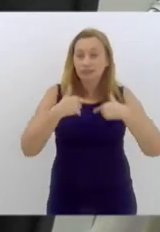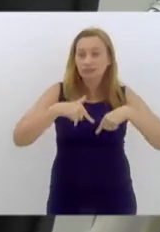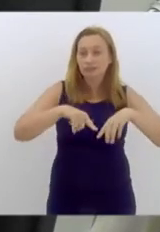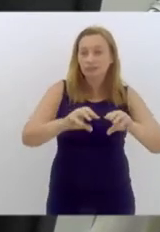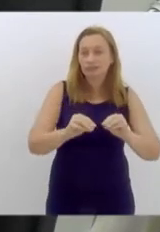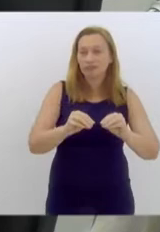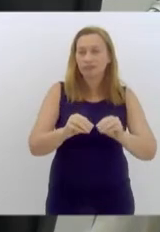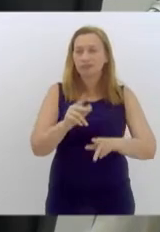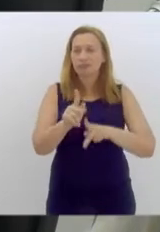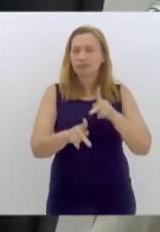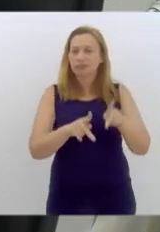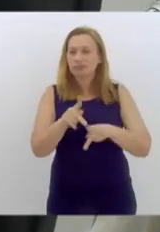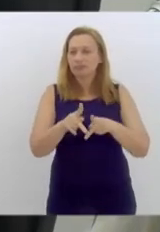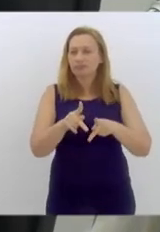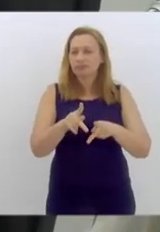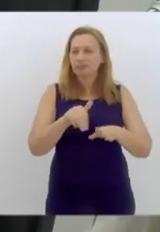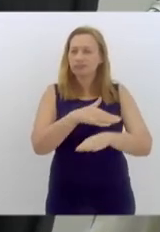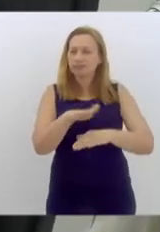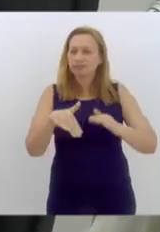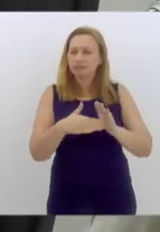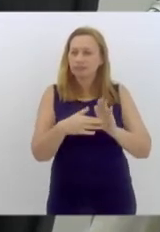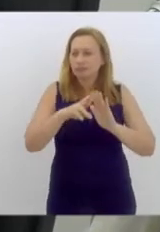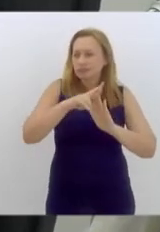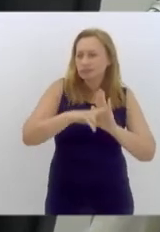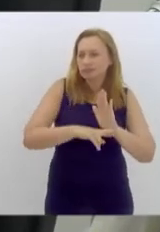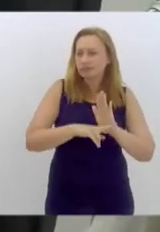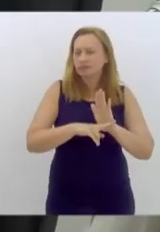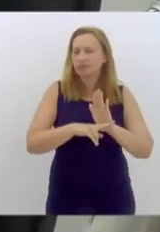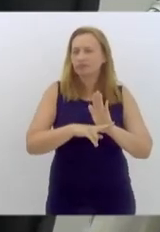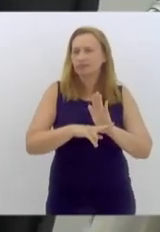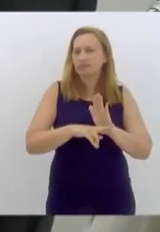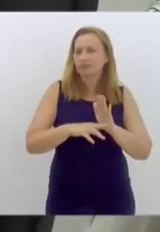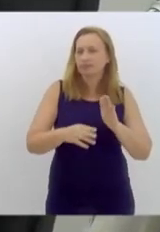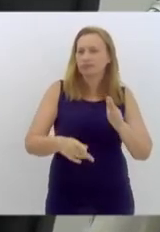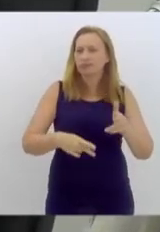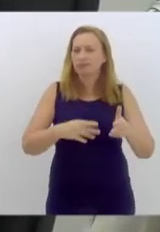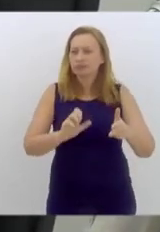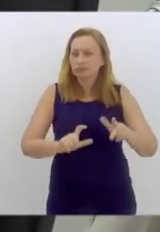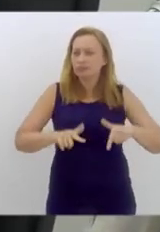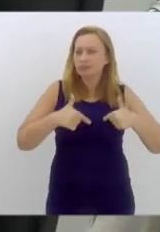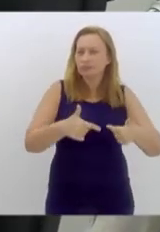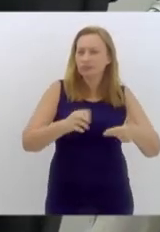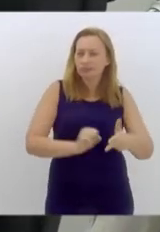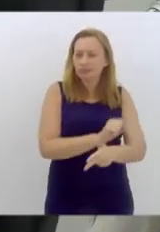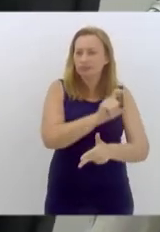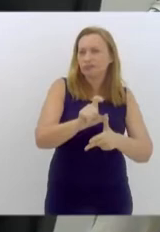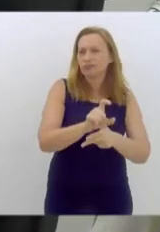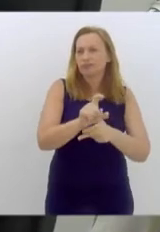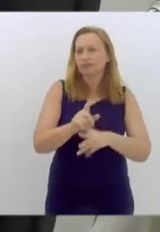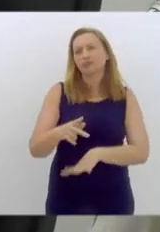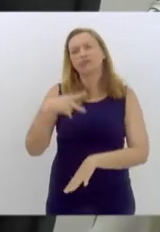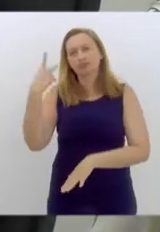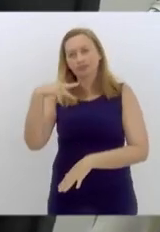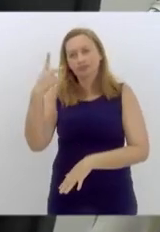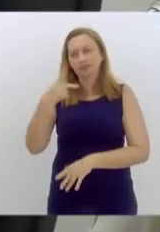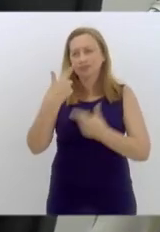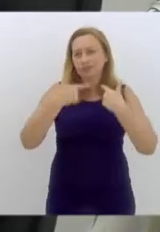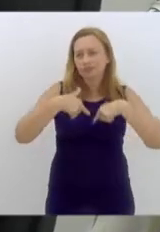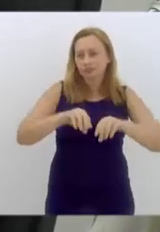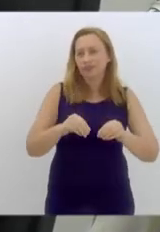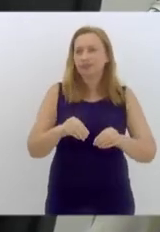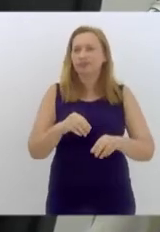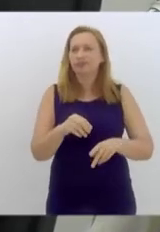popular, ficaria todos os critérios sendo estabelecidos pelo Executivo e o Parlamento, em linguagem